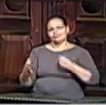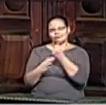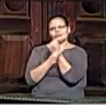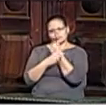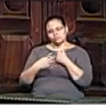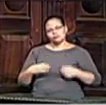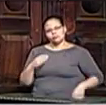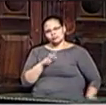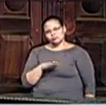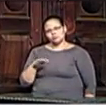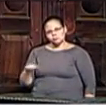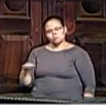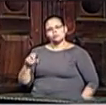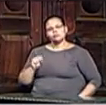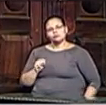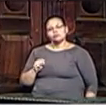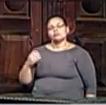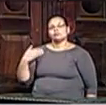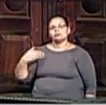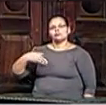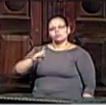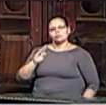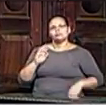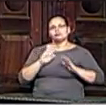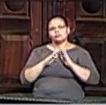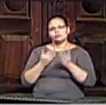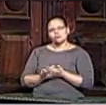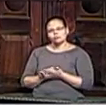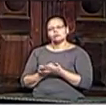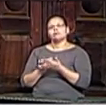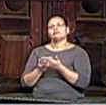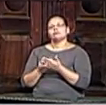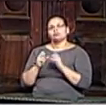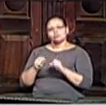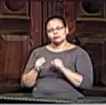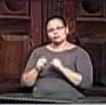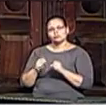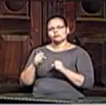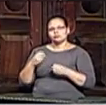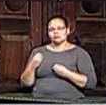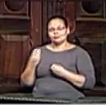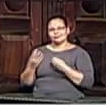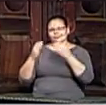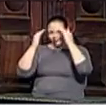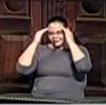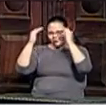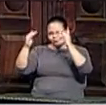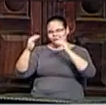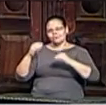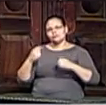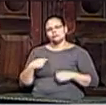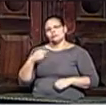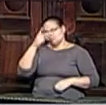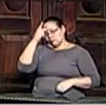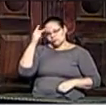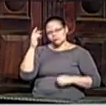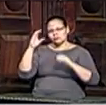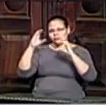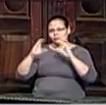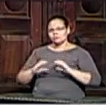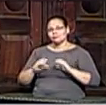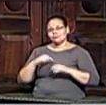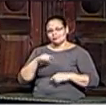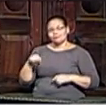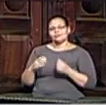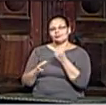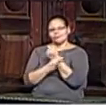nossos filhos possam sair para as escolas, enfim, dar o respeito que o cidadão tem que ter em relação à questão